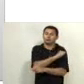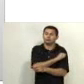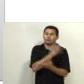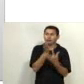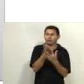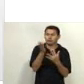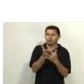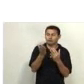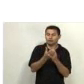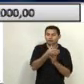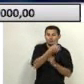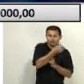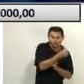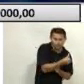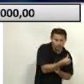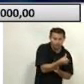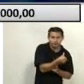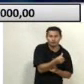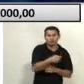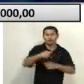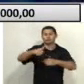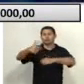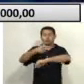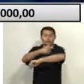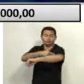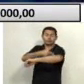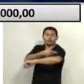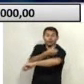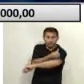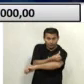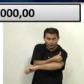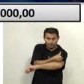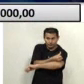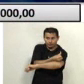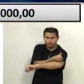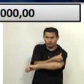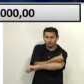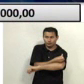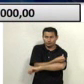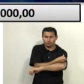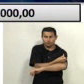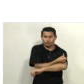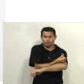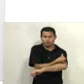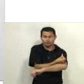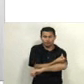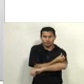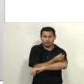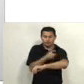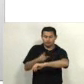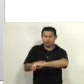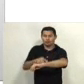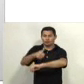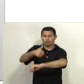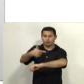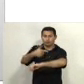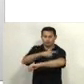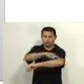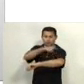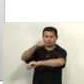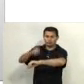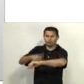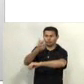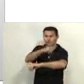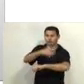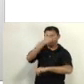entre 6 e 12.000? Tá? Qual que é a probabilidade, então, dos valores dos resultados estarem entre 6 e 12.000? Mais